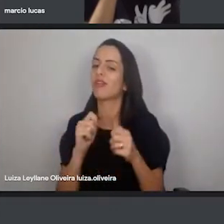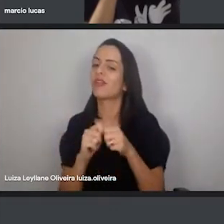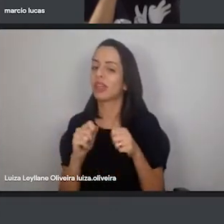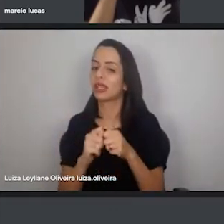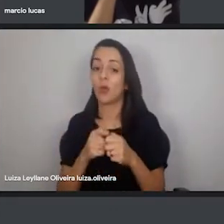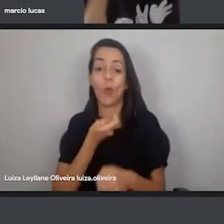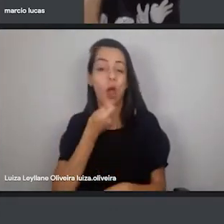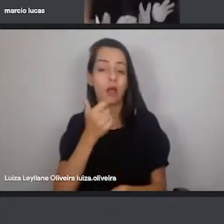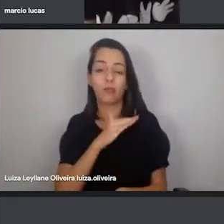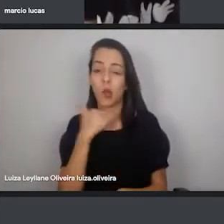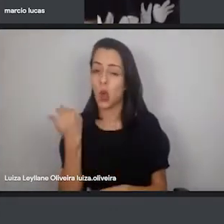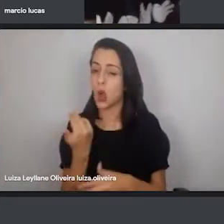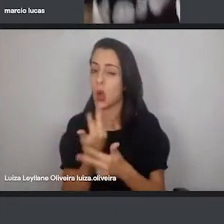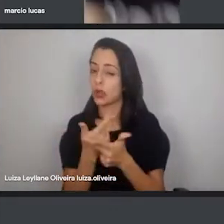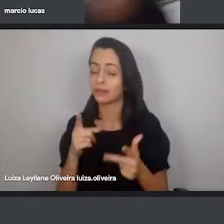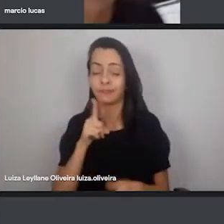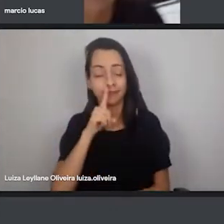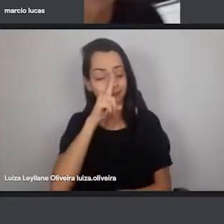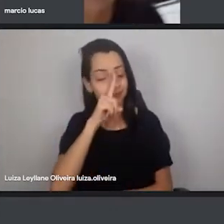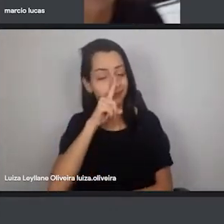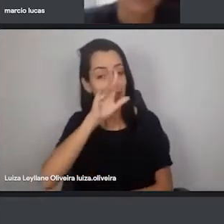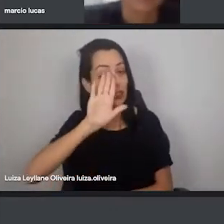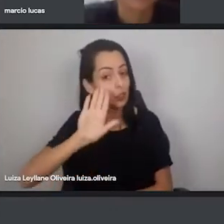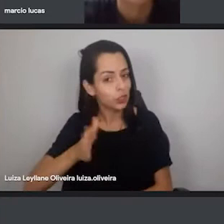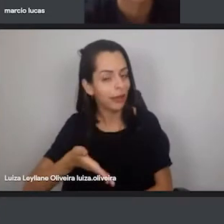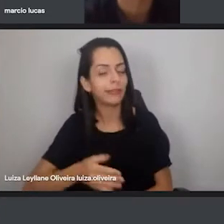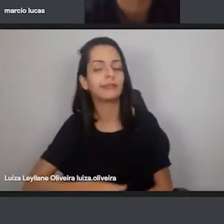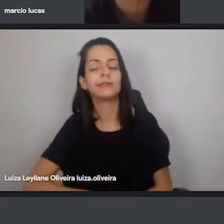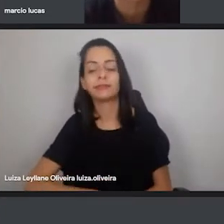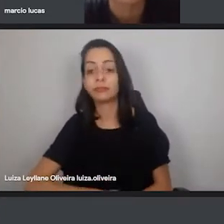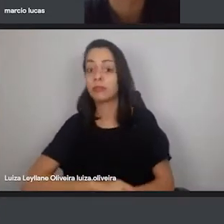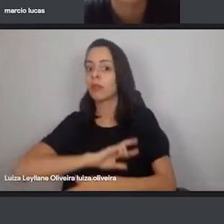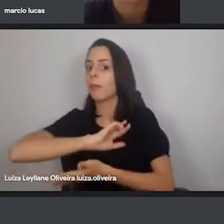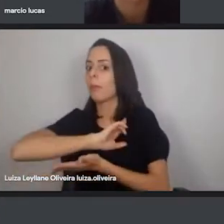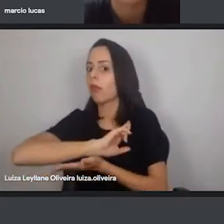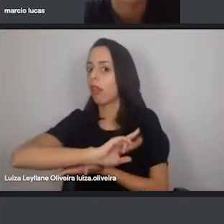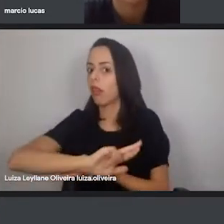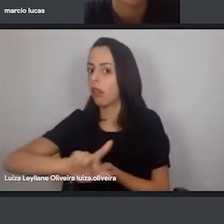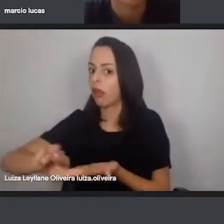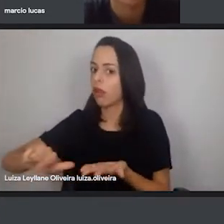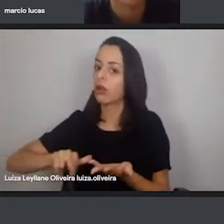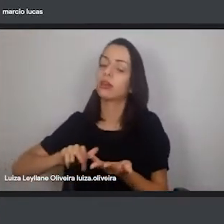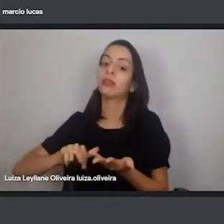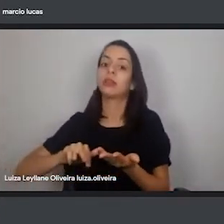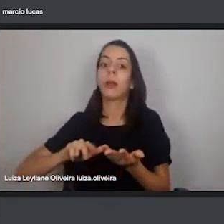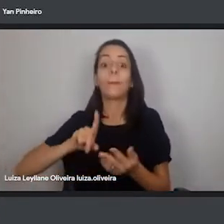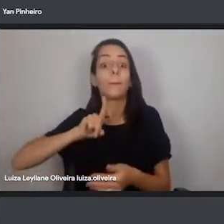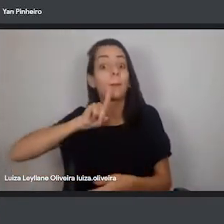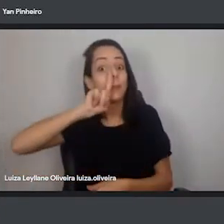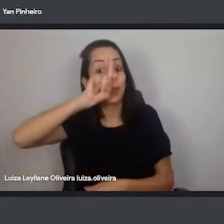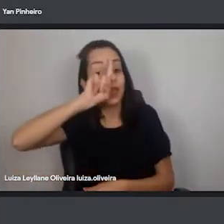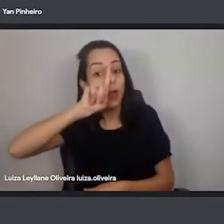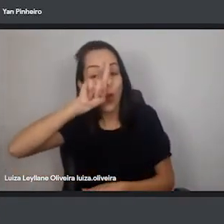diversas situações que eu já passei, hoje talvez